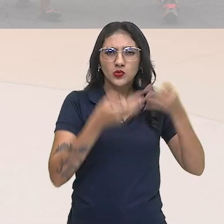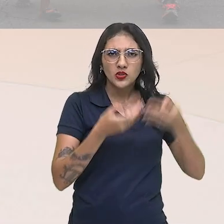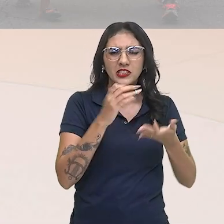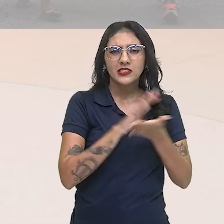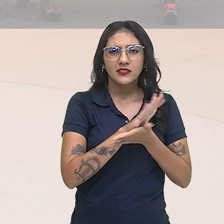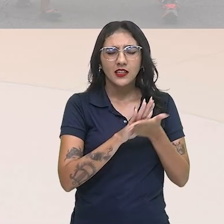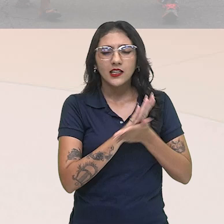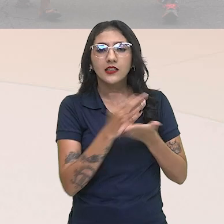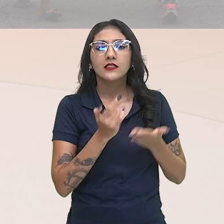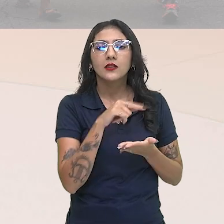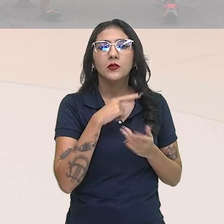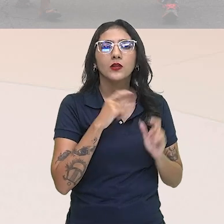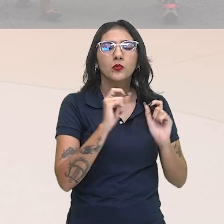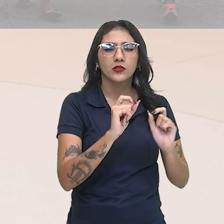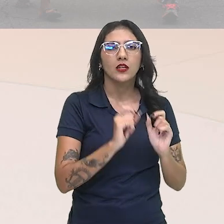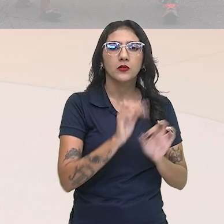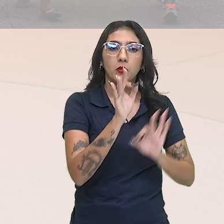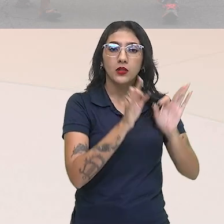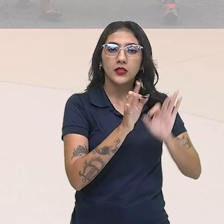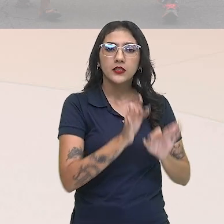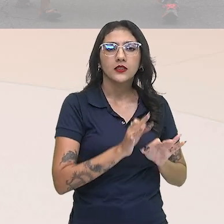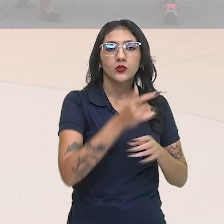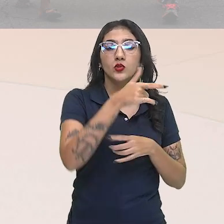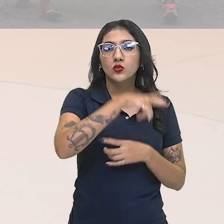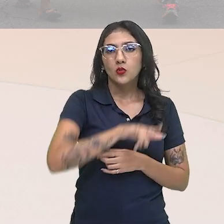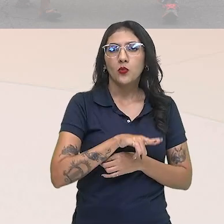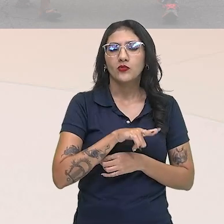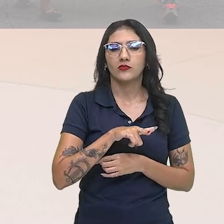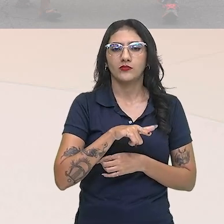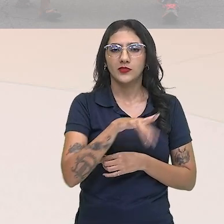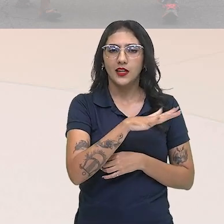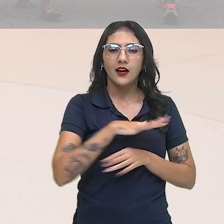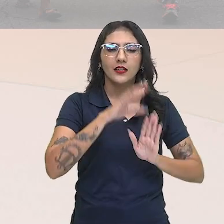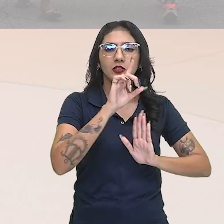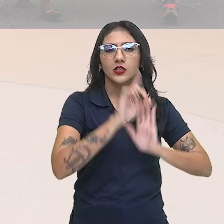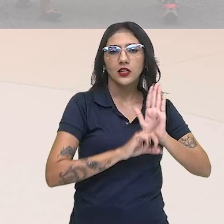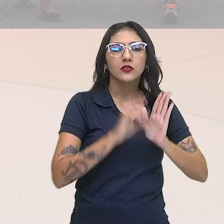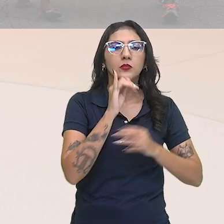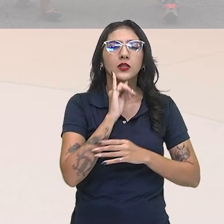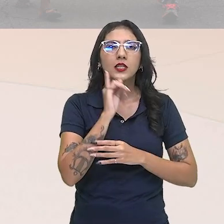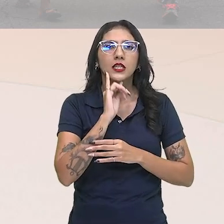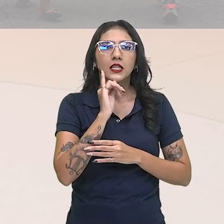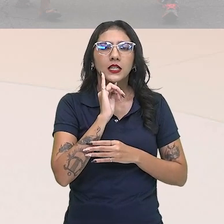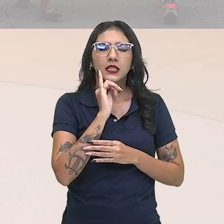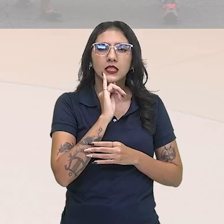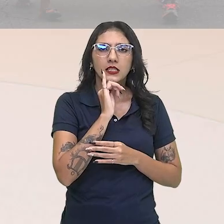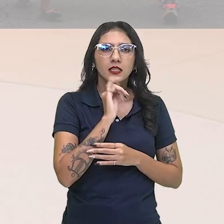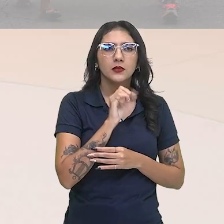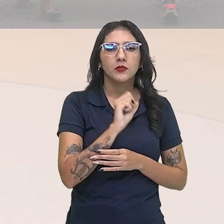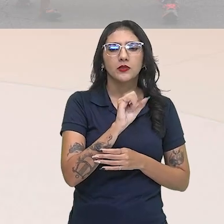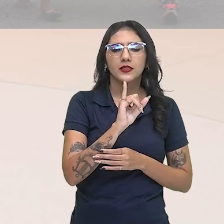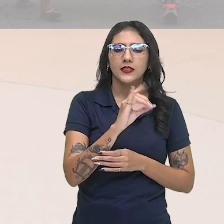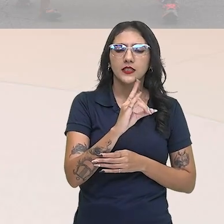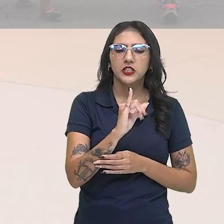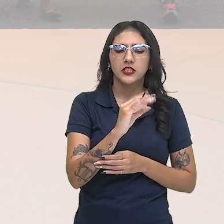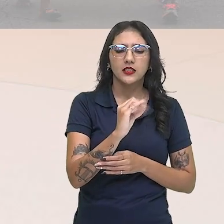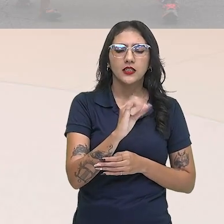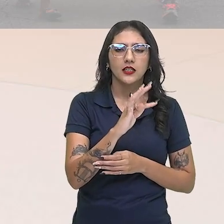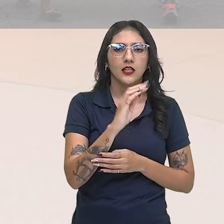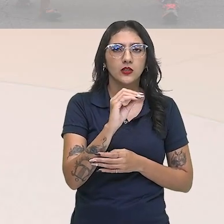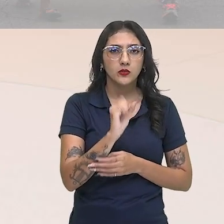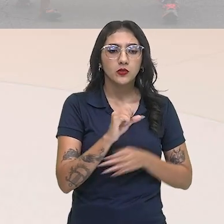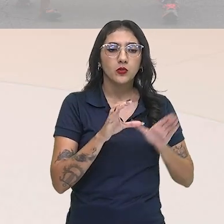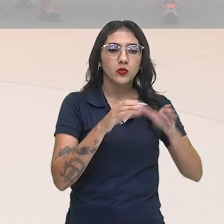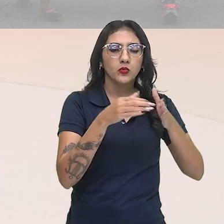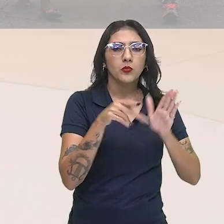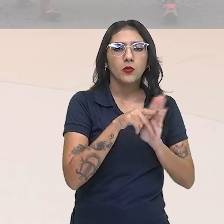movimentos, eles lutam por redistribuição, que são, por exemplo, os sindicatos, né, que lutam por melhores salários